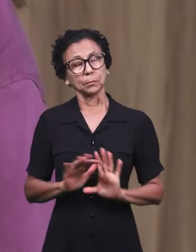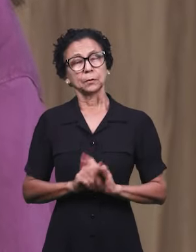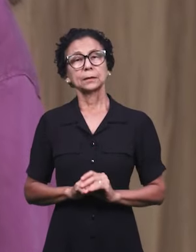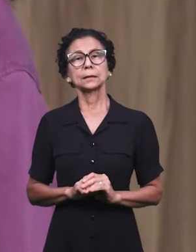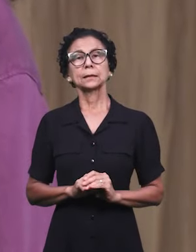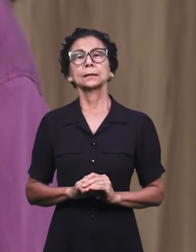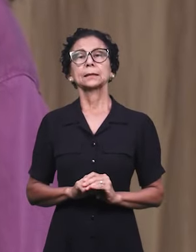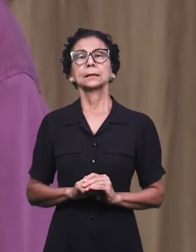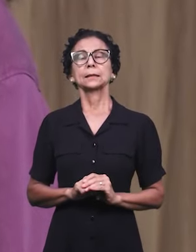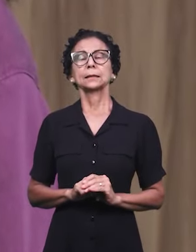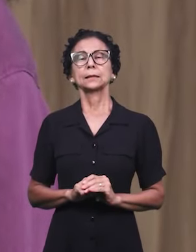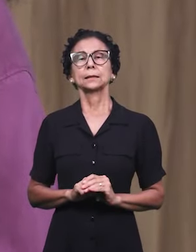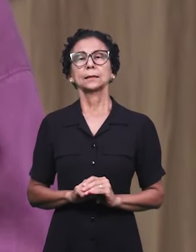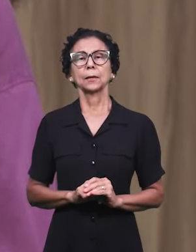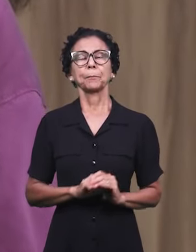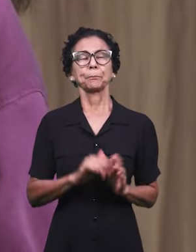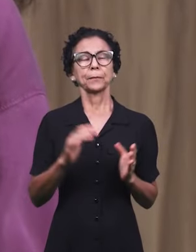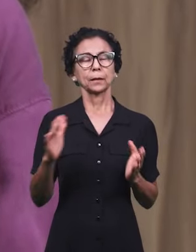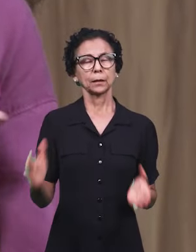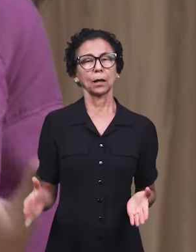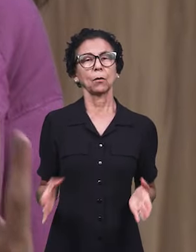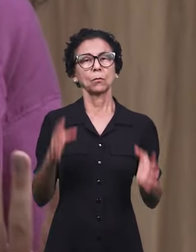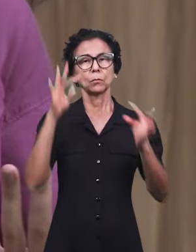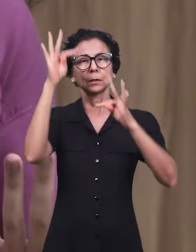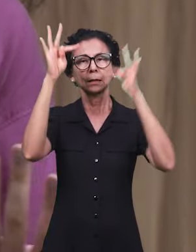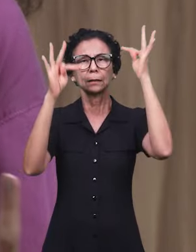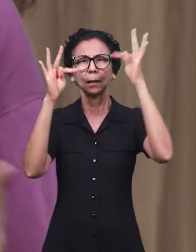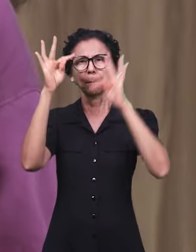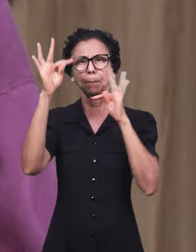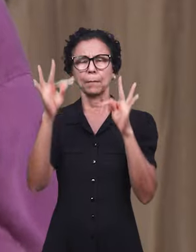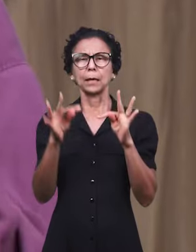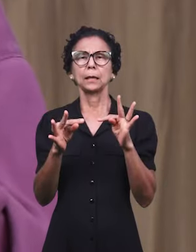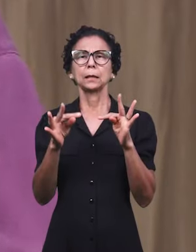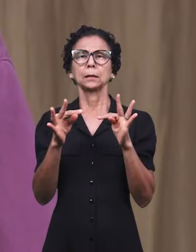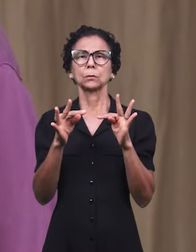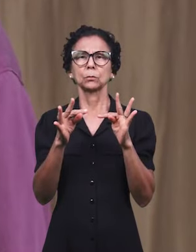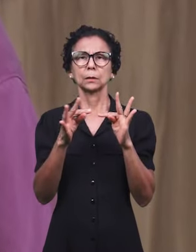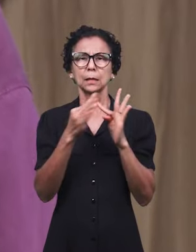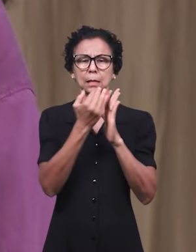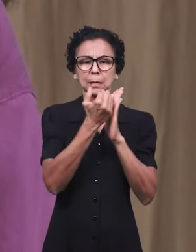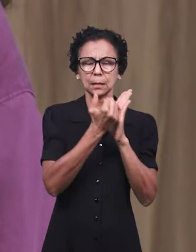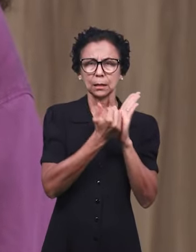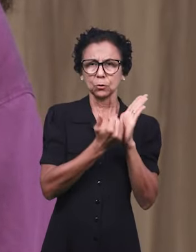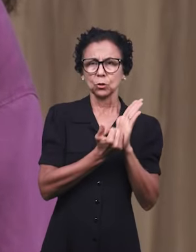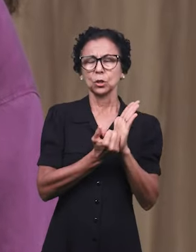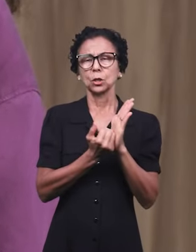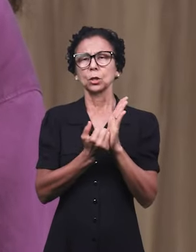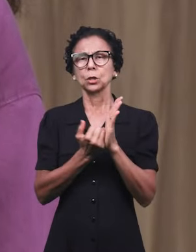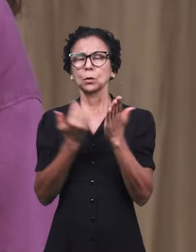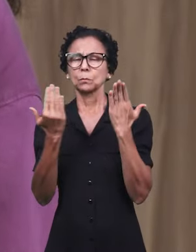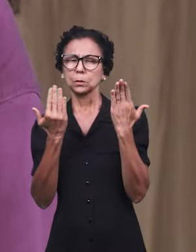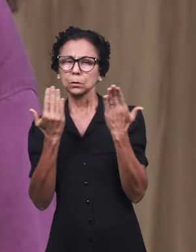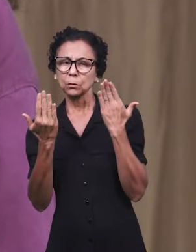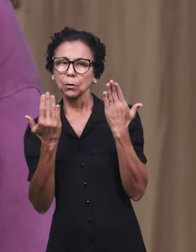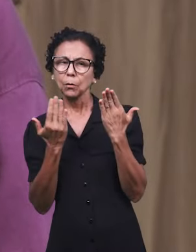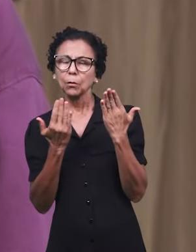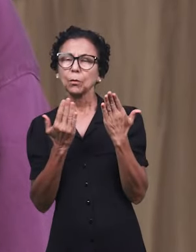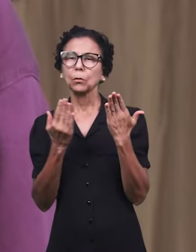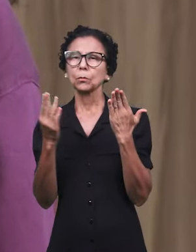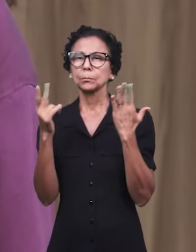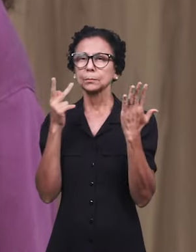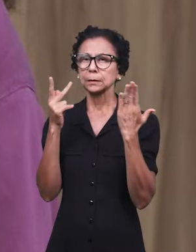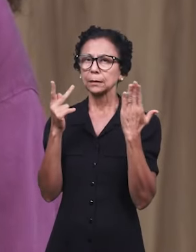falamos sobre remissão. Então, quando a gente faz o tratamento adequado, né, com psicólogo, com psiquiatra, faz o